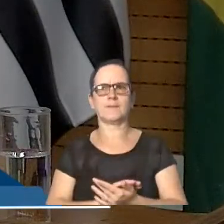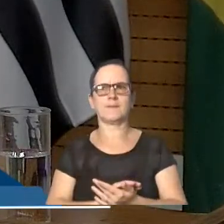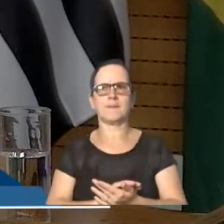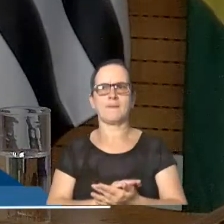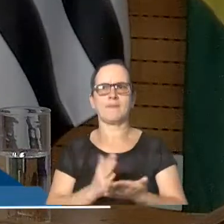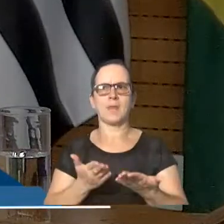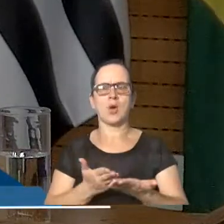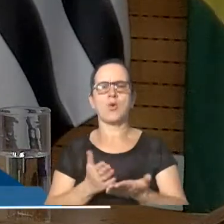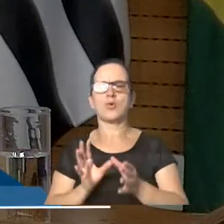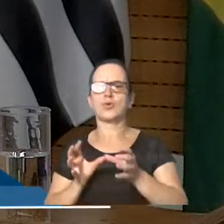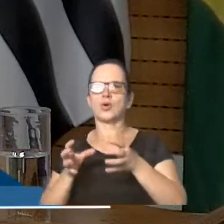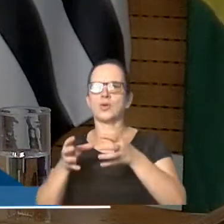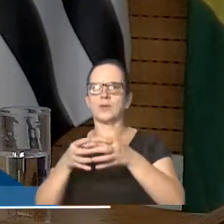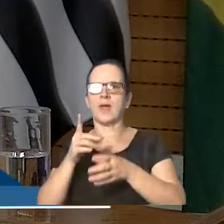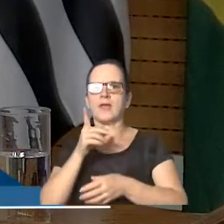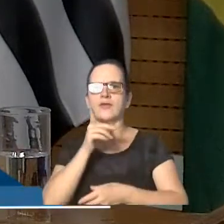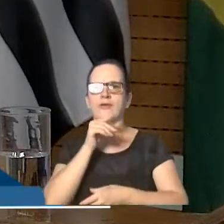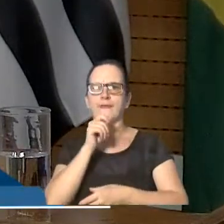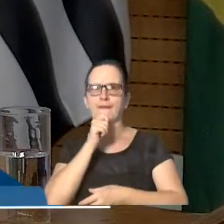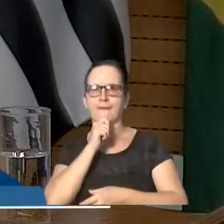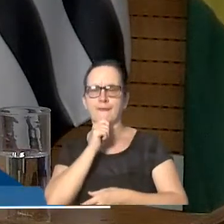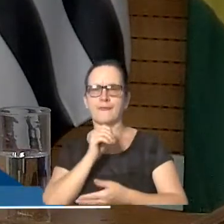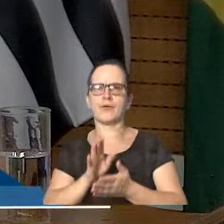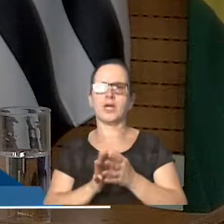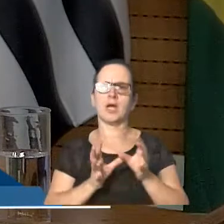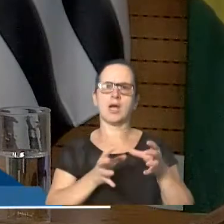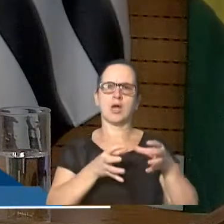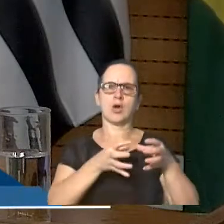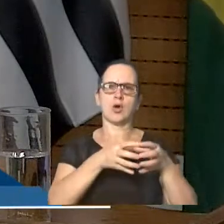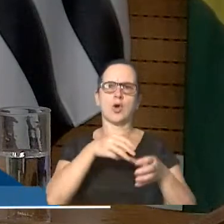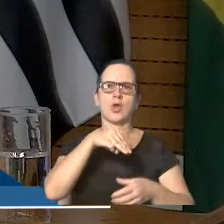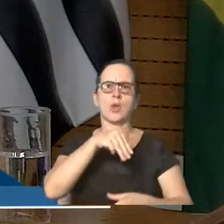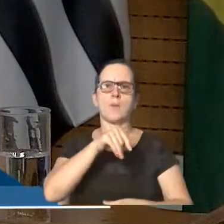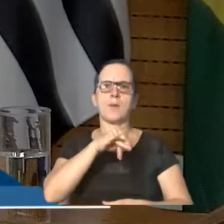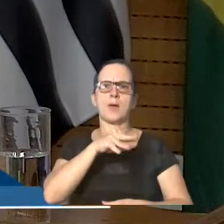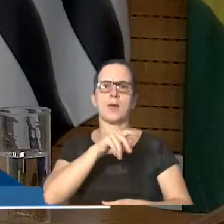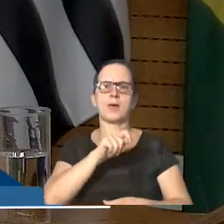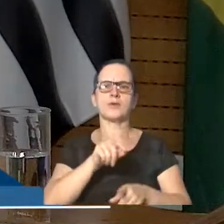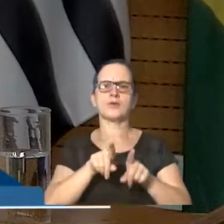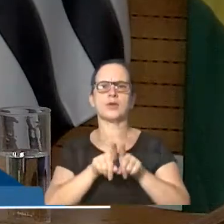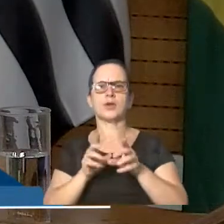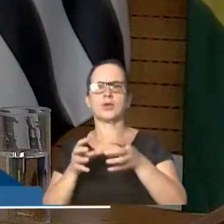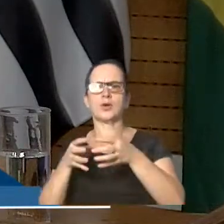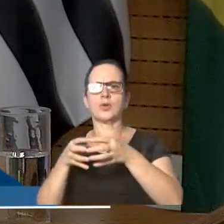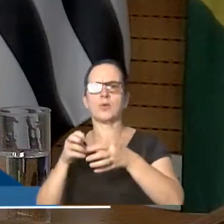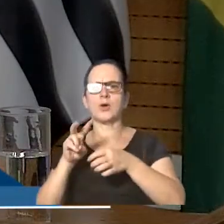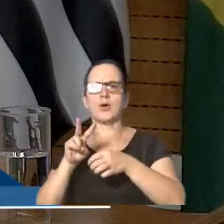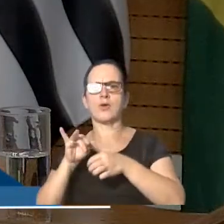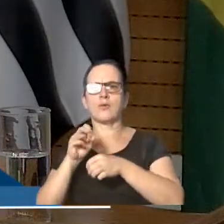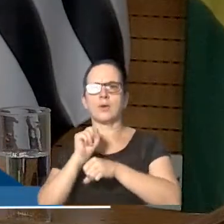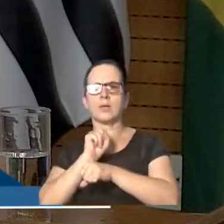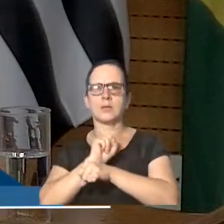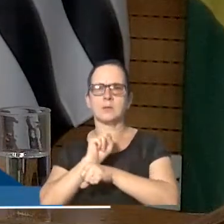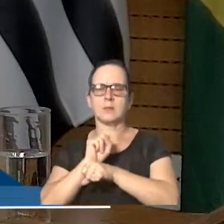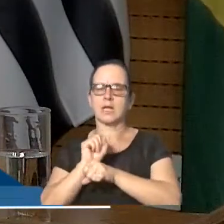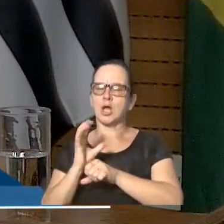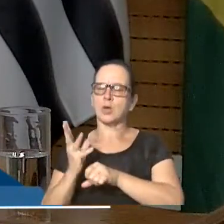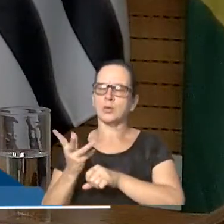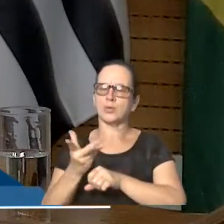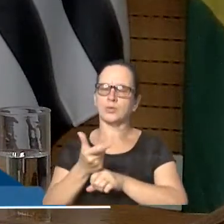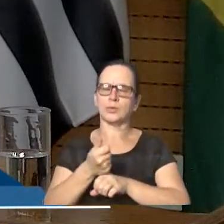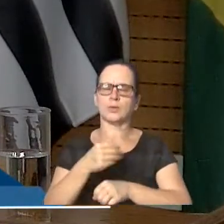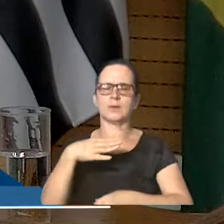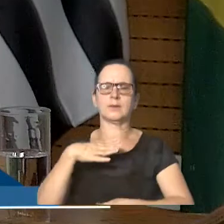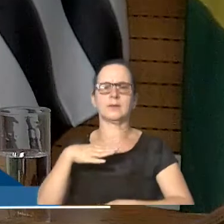da Água Fria, a comunidade da Mantiqueira, é a comunidade da Vila Esperança, assim como toda a cidade de Cubatão que